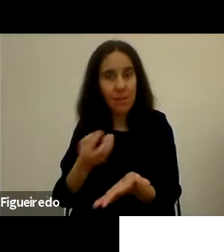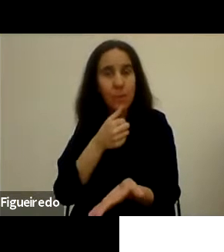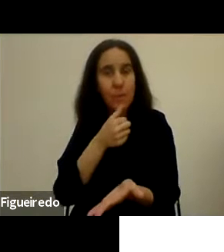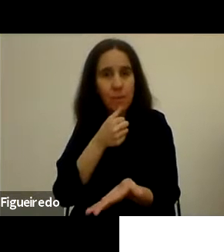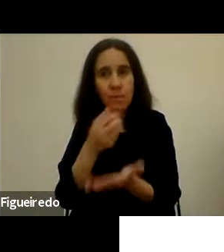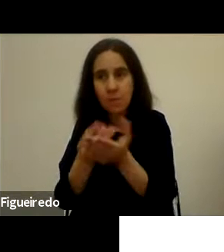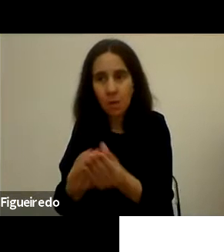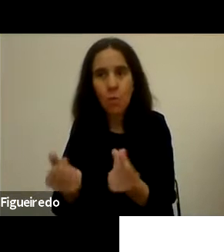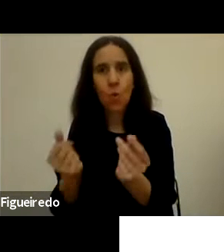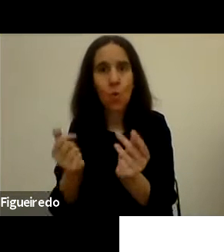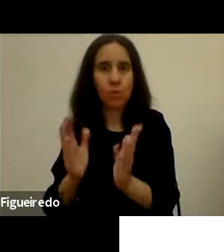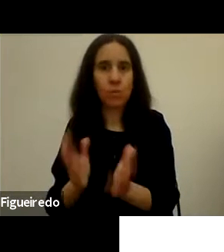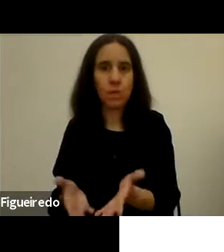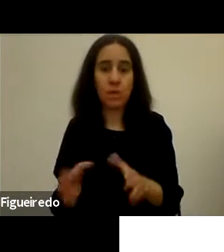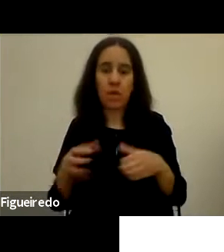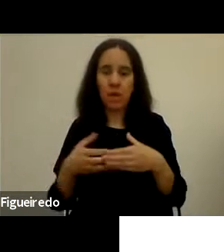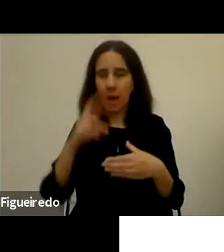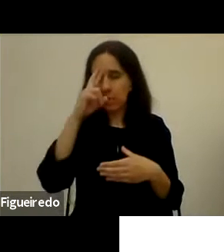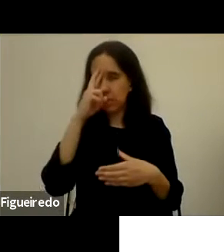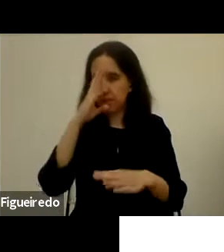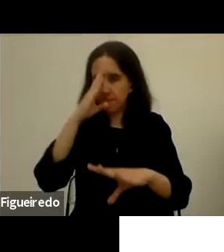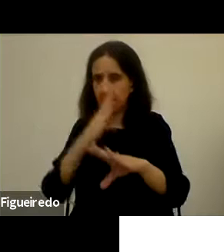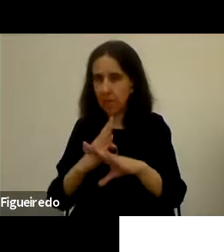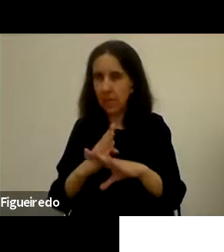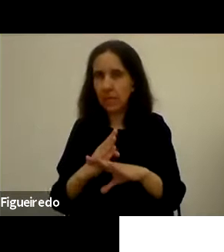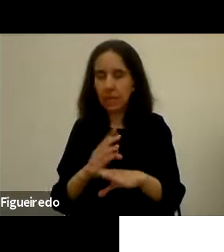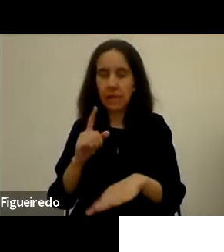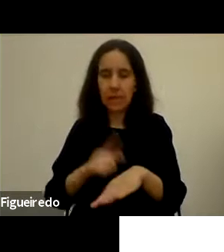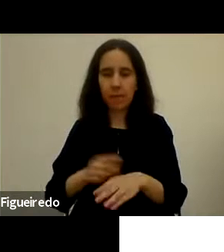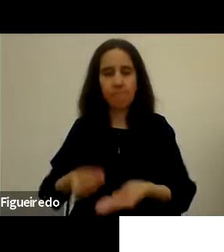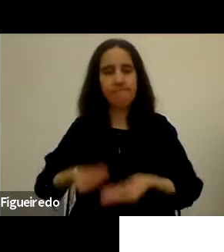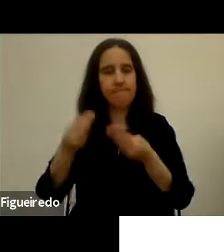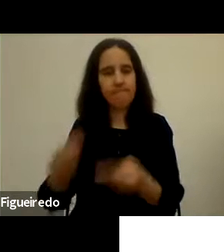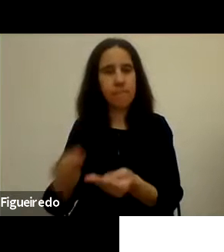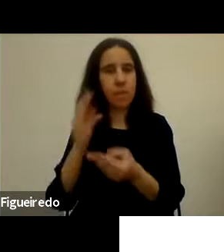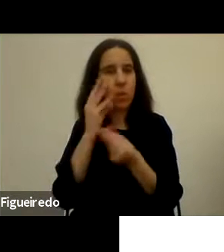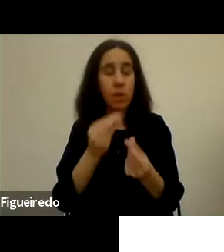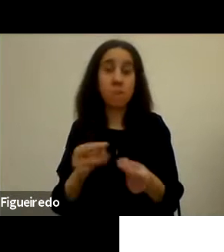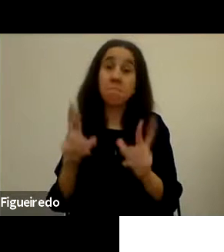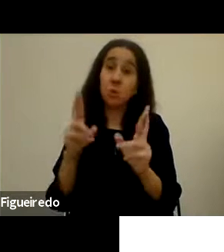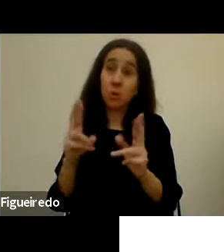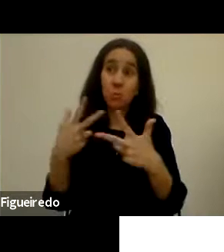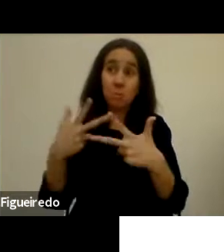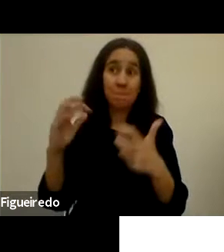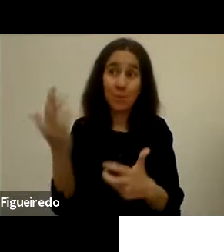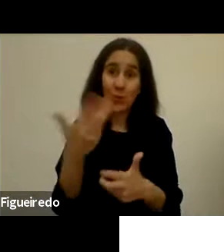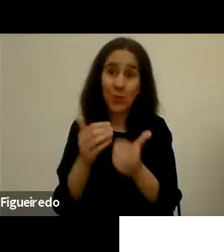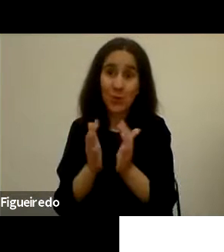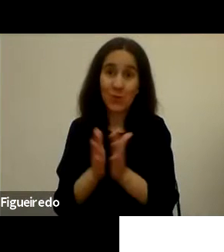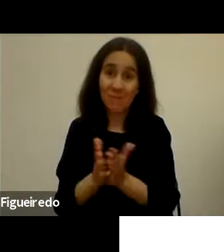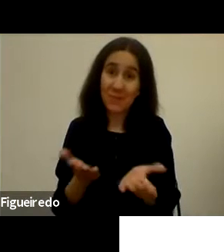ser suprida e a equipa empenhou-se toda em entregar em tempo e em qualidade, esperamos que assim seja considerado por todos.